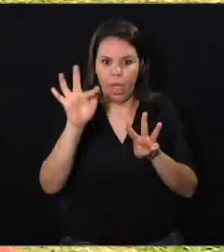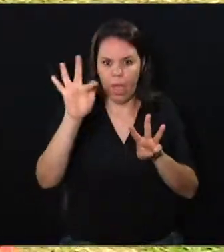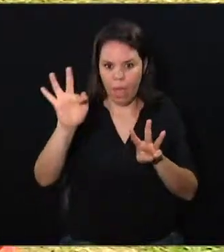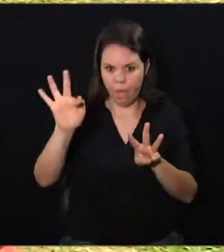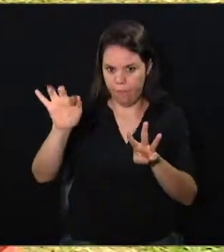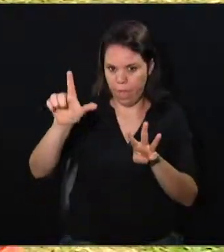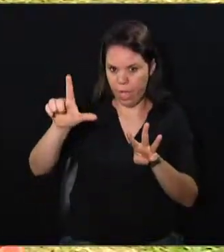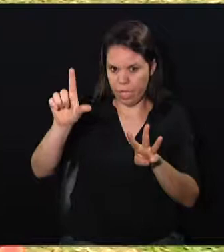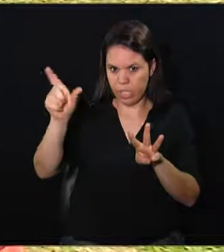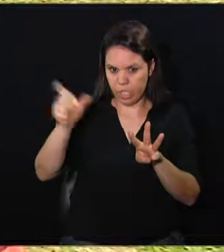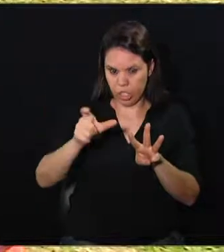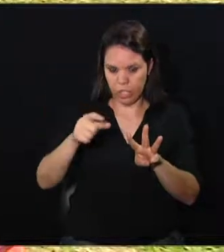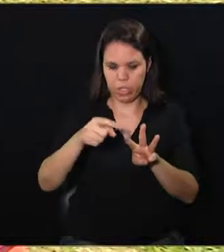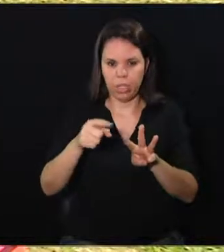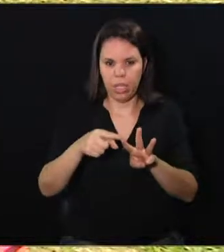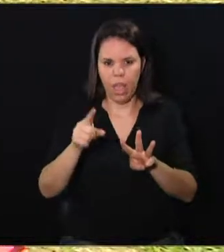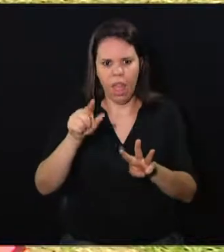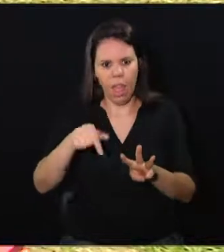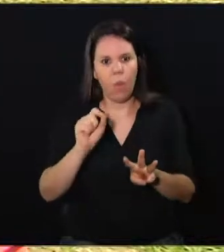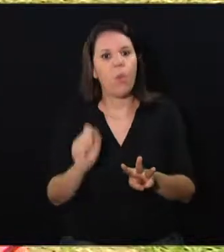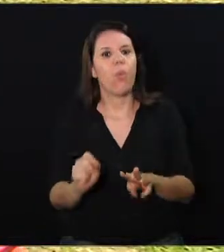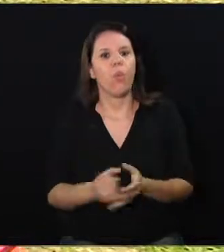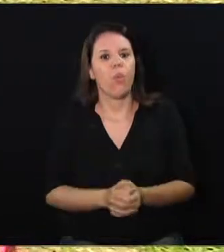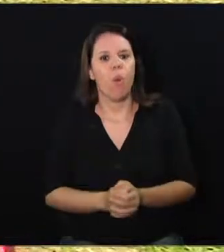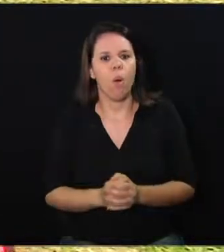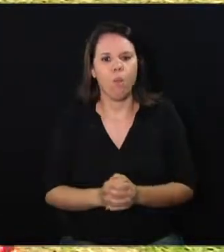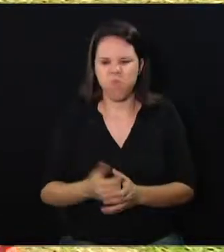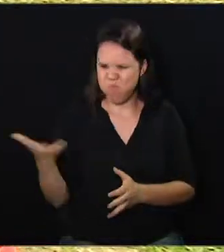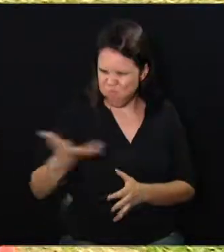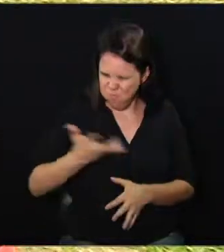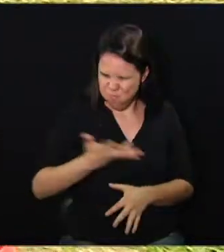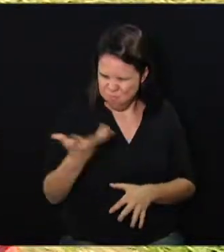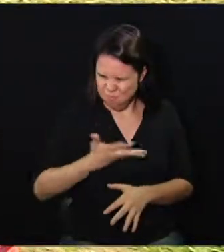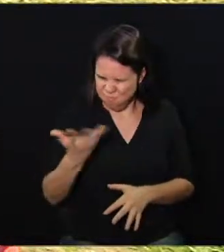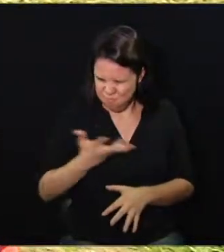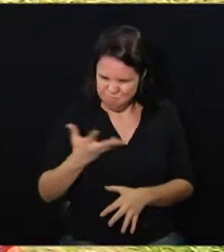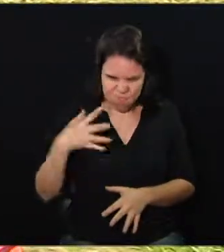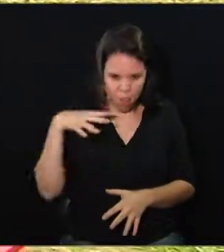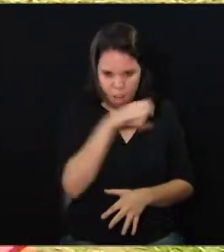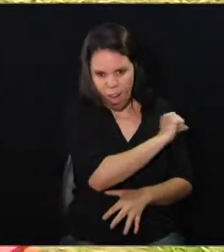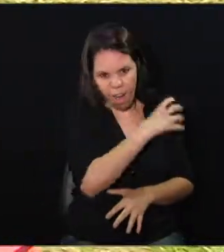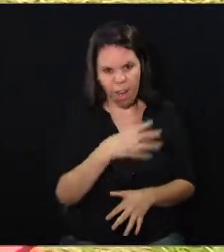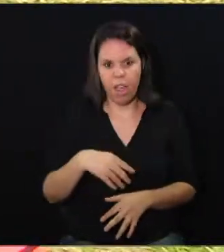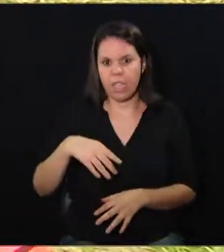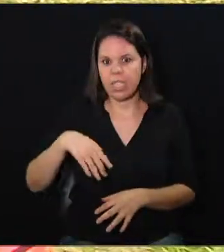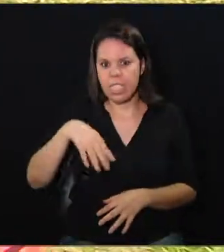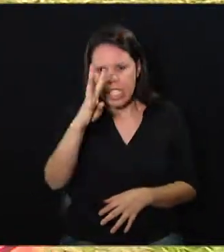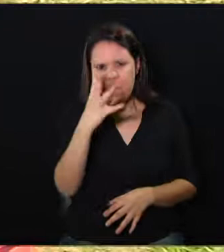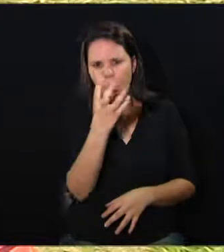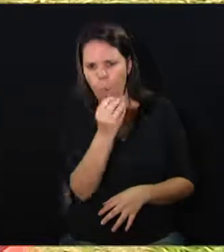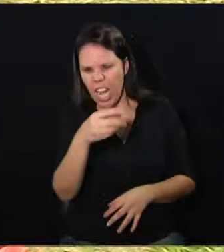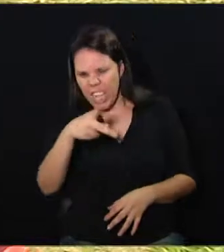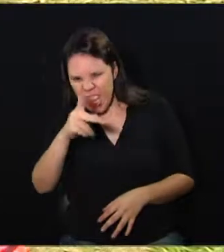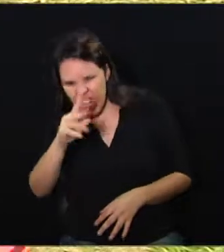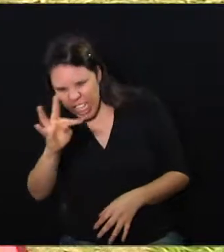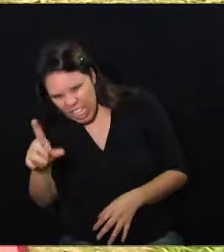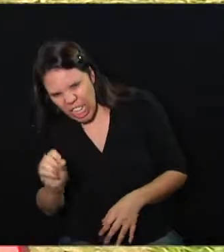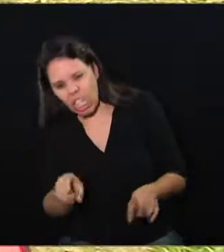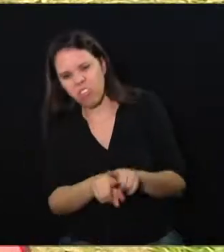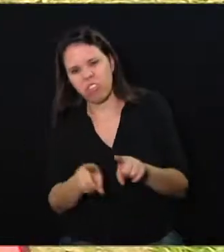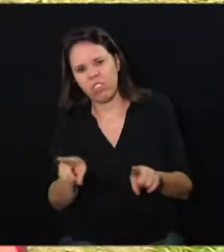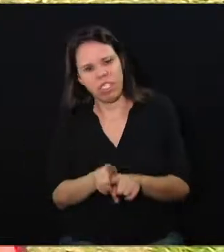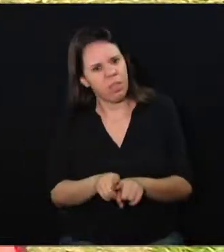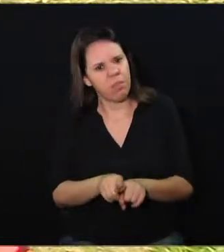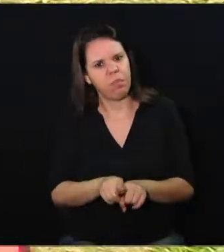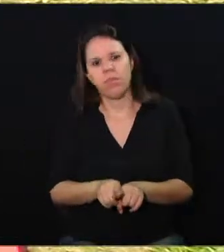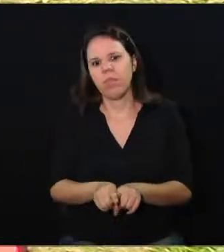FLX é uma categoria extremamente de alta velocidade. O carrinho pode ser acima de 40 quilos, pode rolamento duplo, triplo,